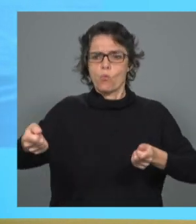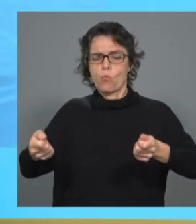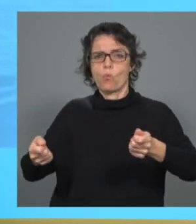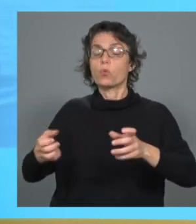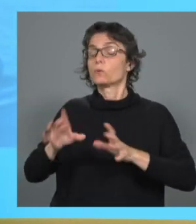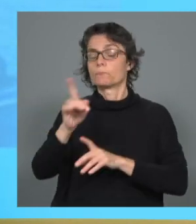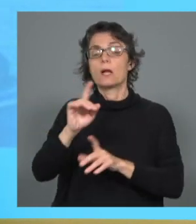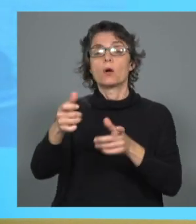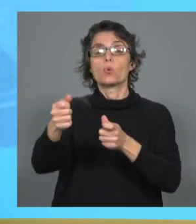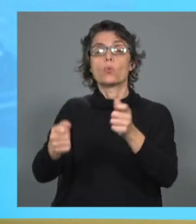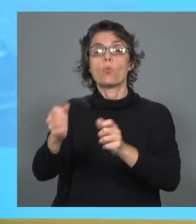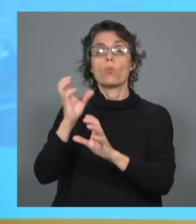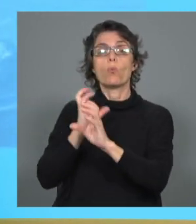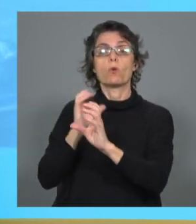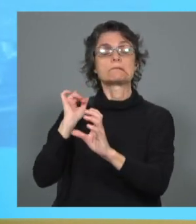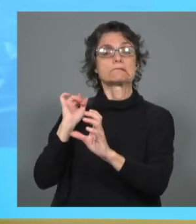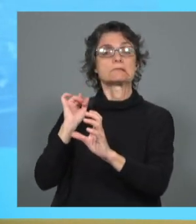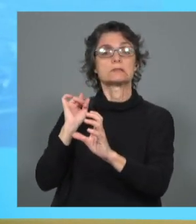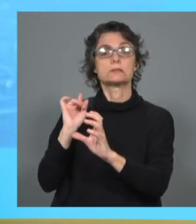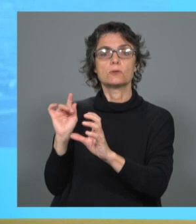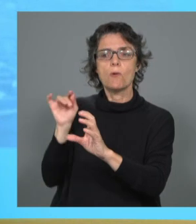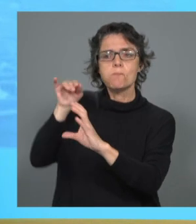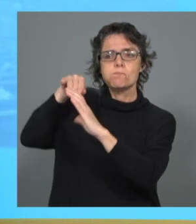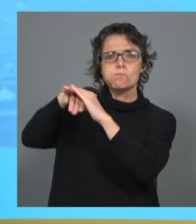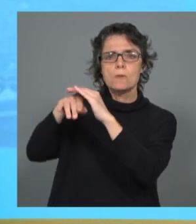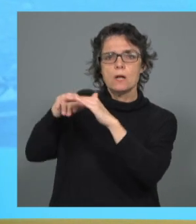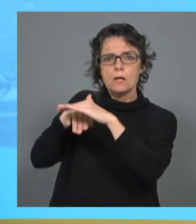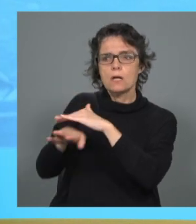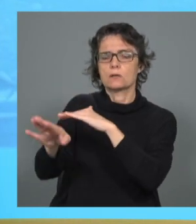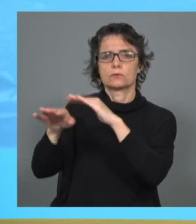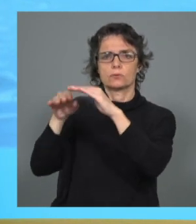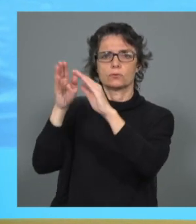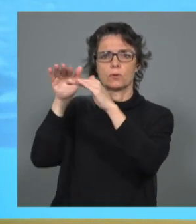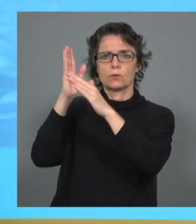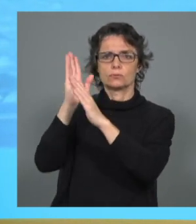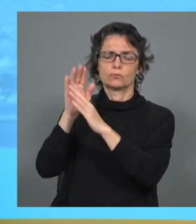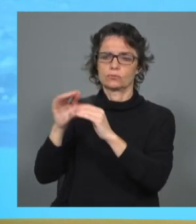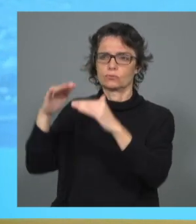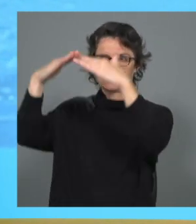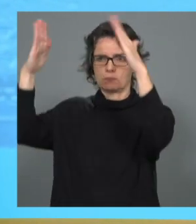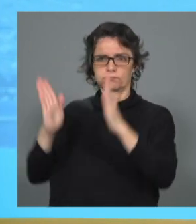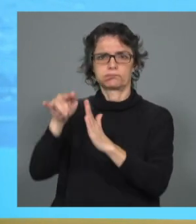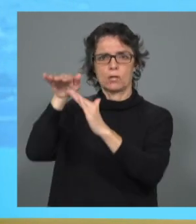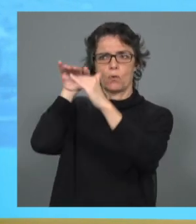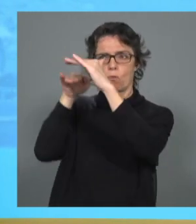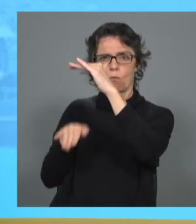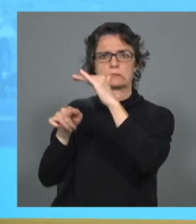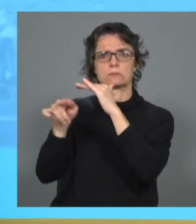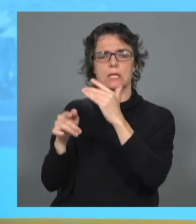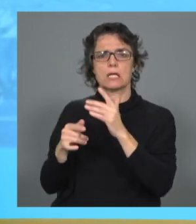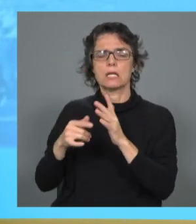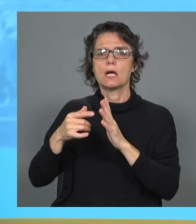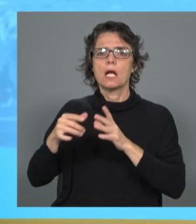O autocarro conseguiu entrar dentro do armazém e descarregámos, e as pessoas ficaram muito contentes de ver a forma como os bens